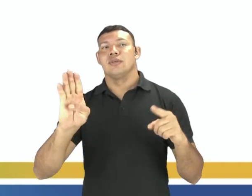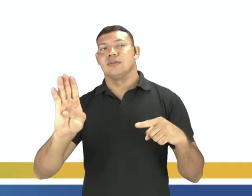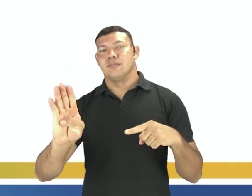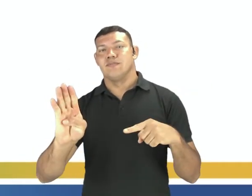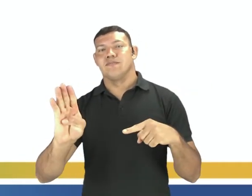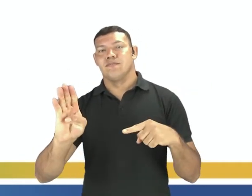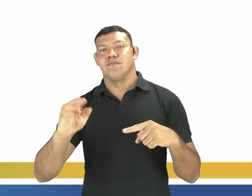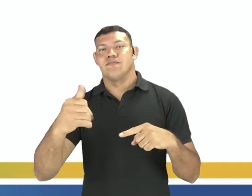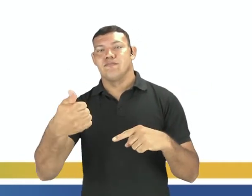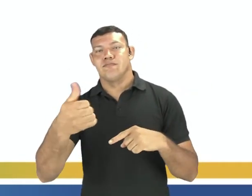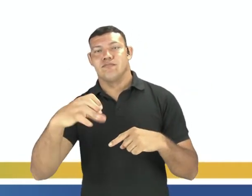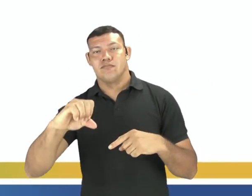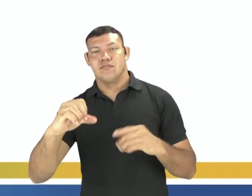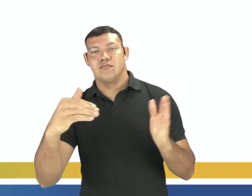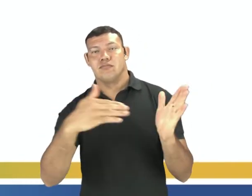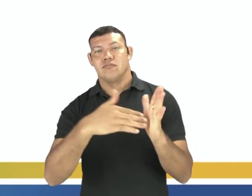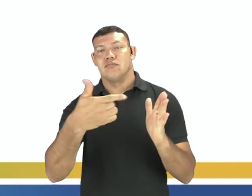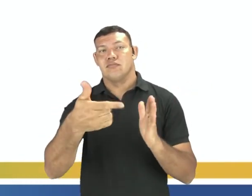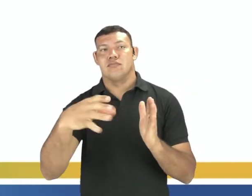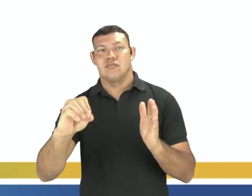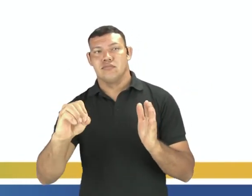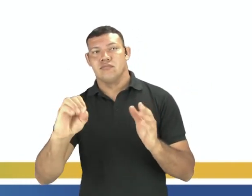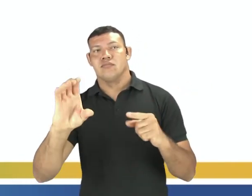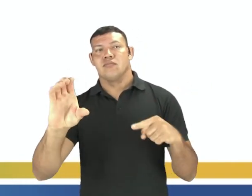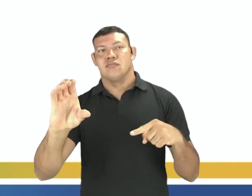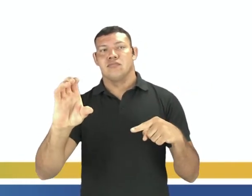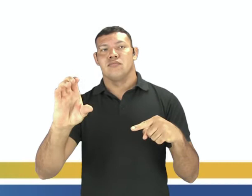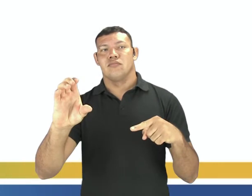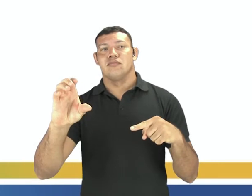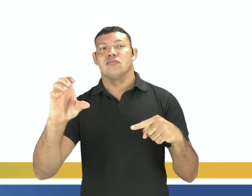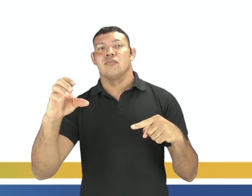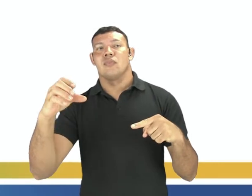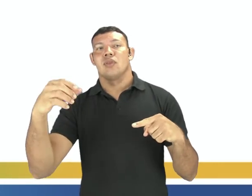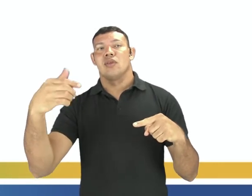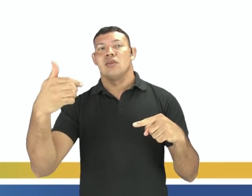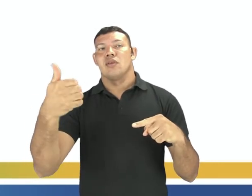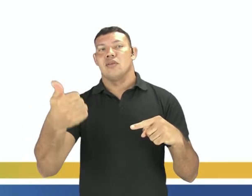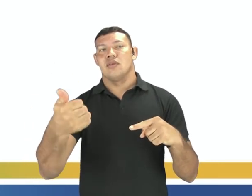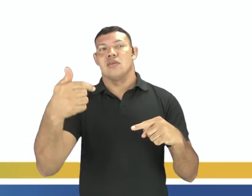C, 17 aos 18 anos, 12